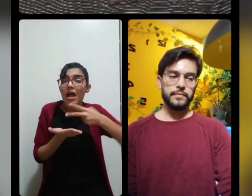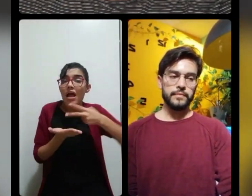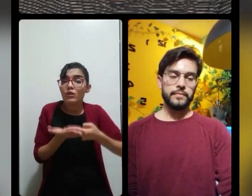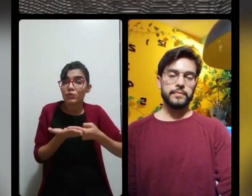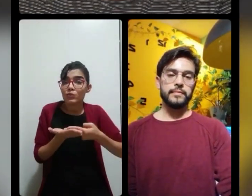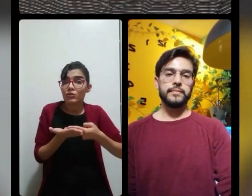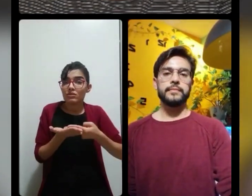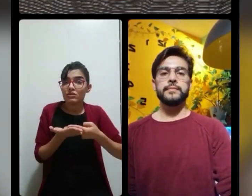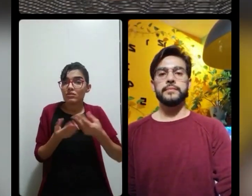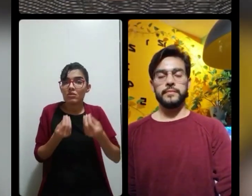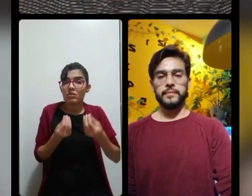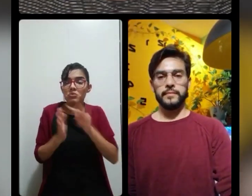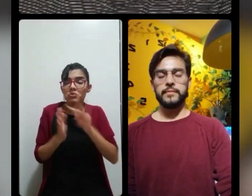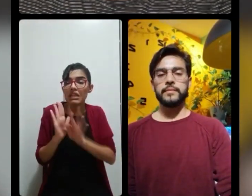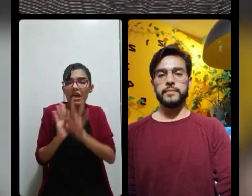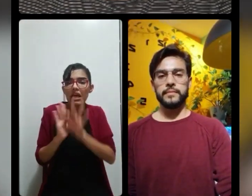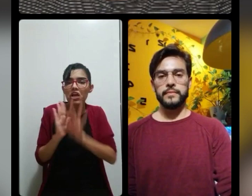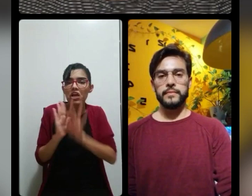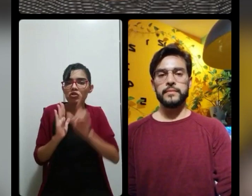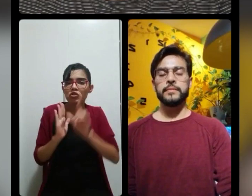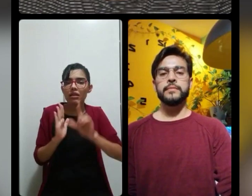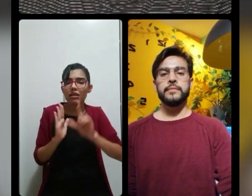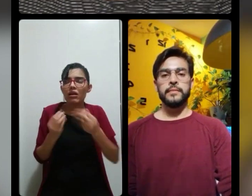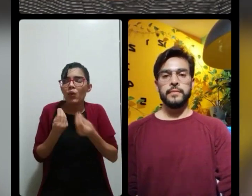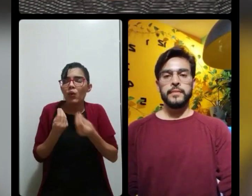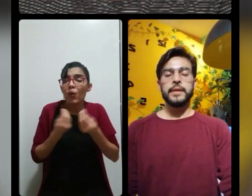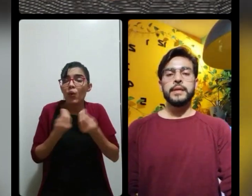aí nesse âmbito.